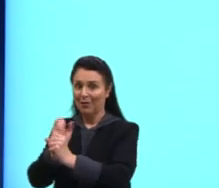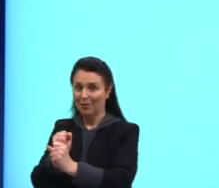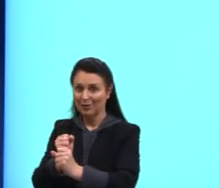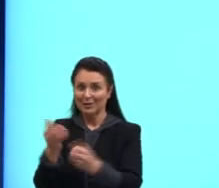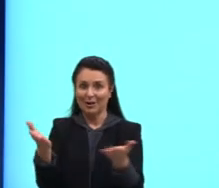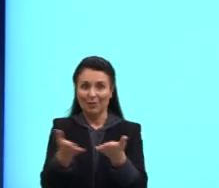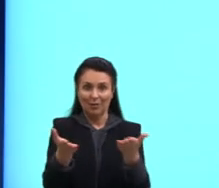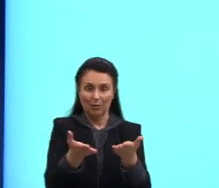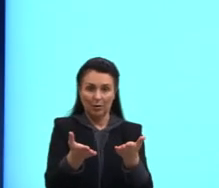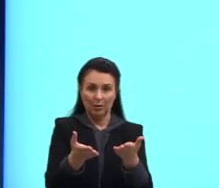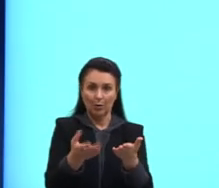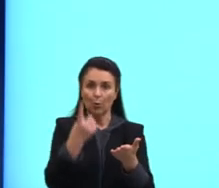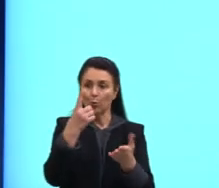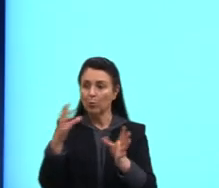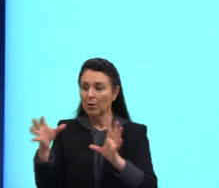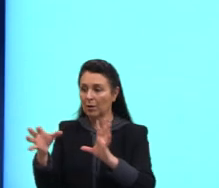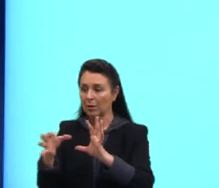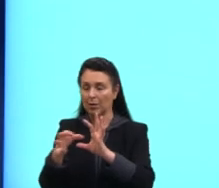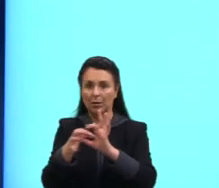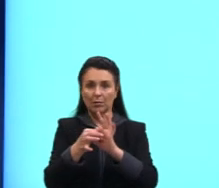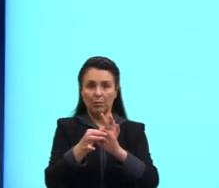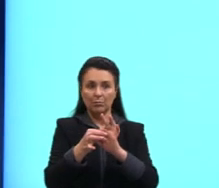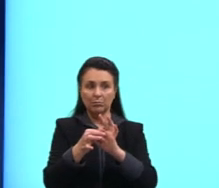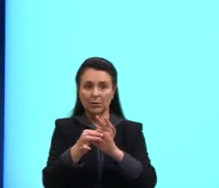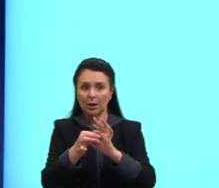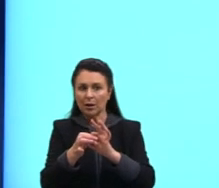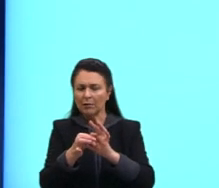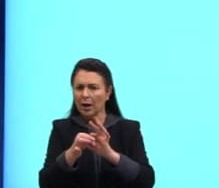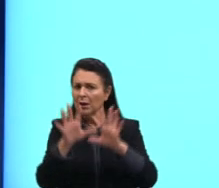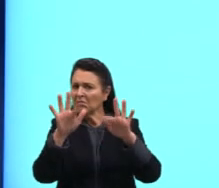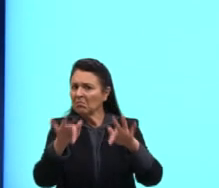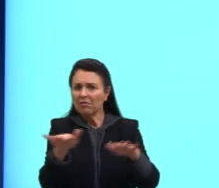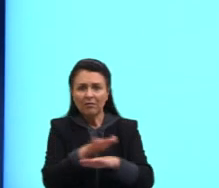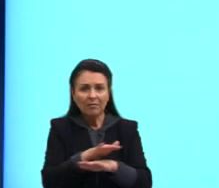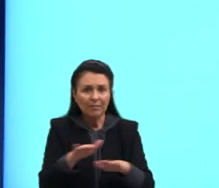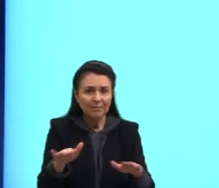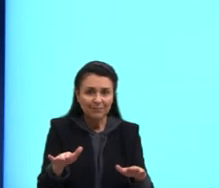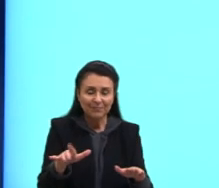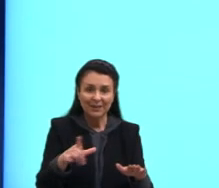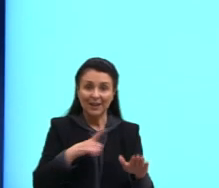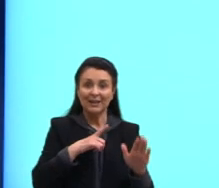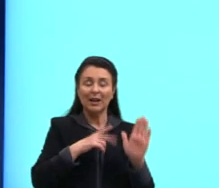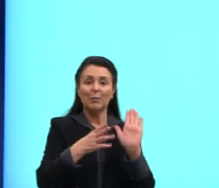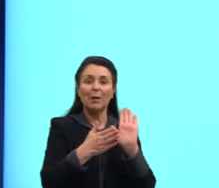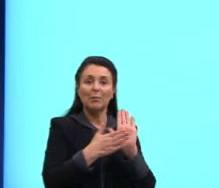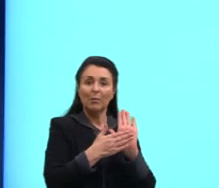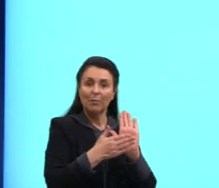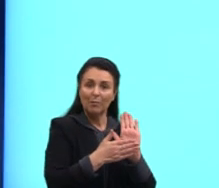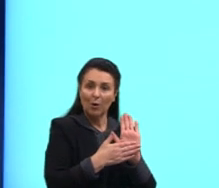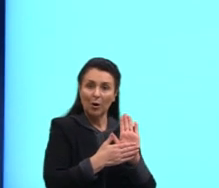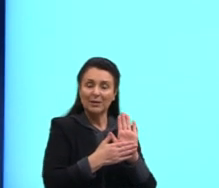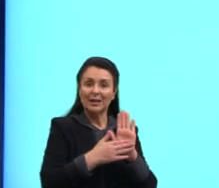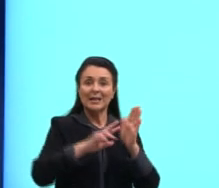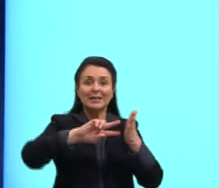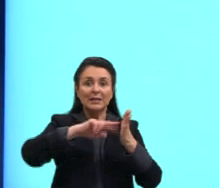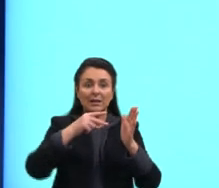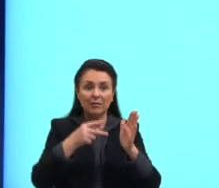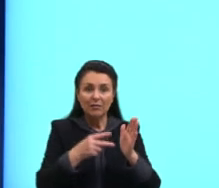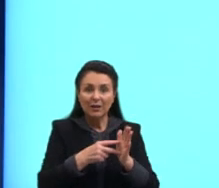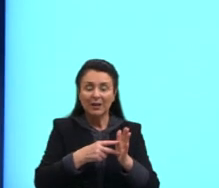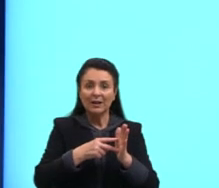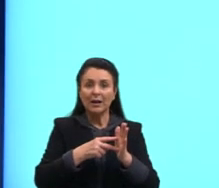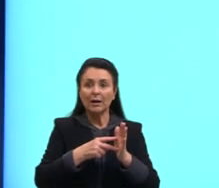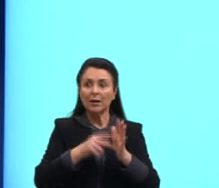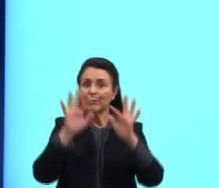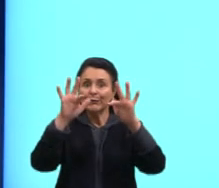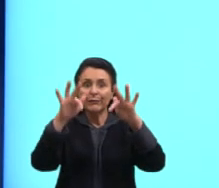um conector que encerra né que ele tem um propósito ele tem o significado de conclusão de concluir